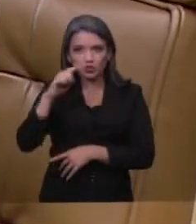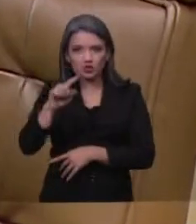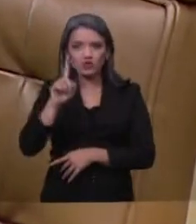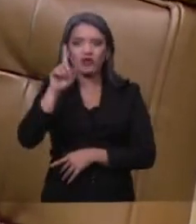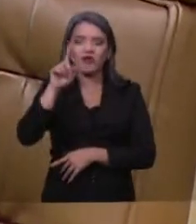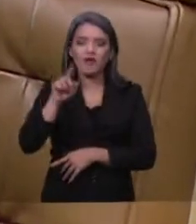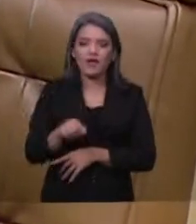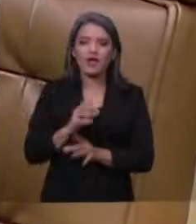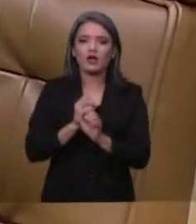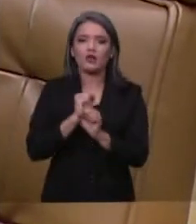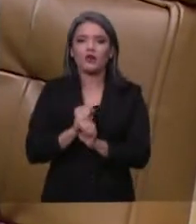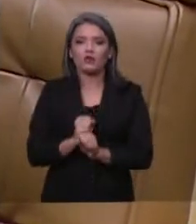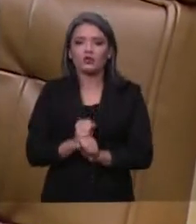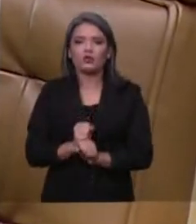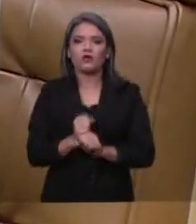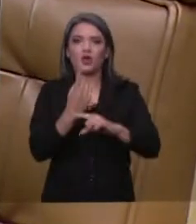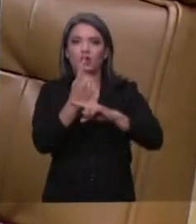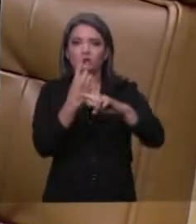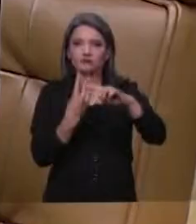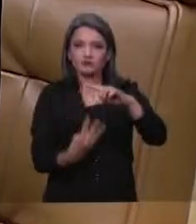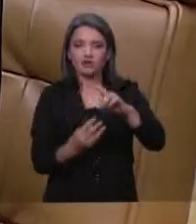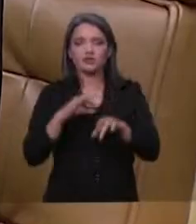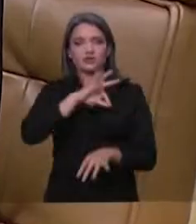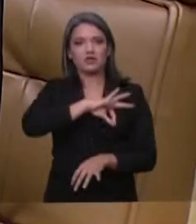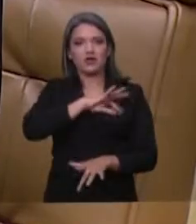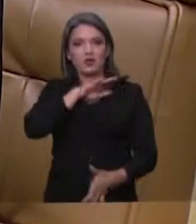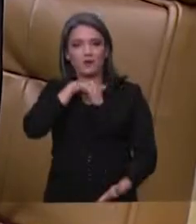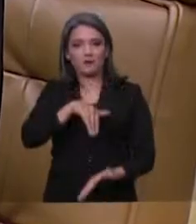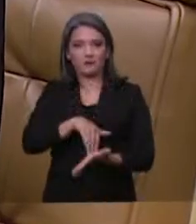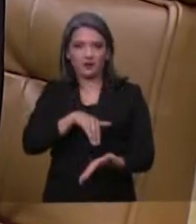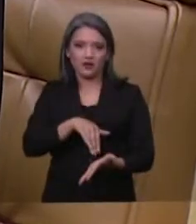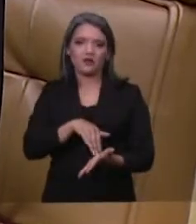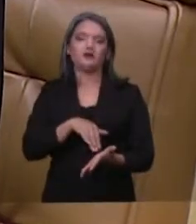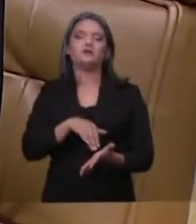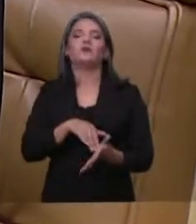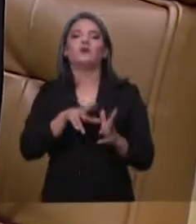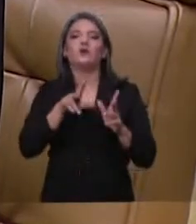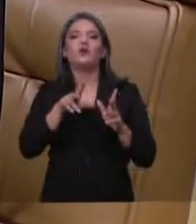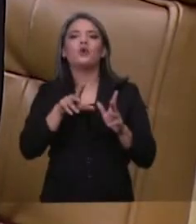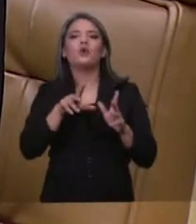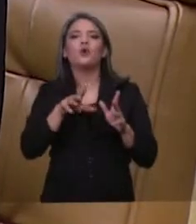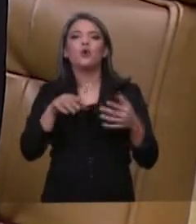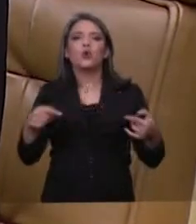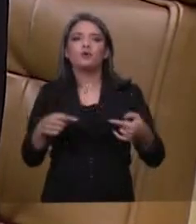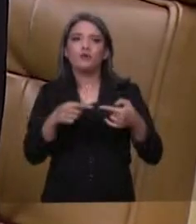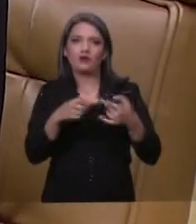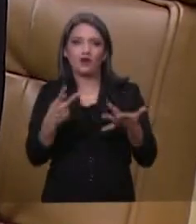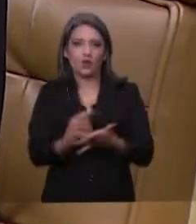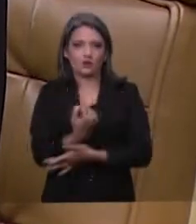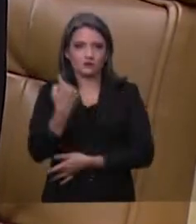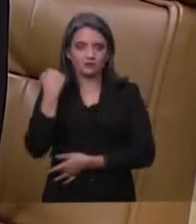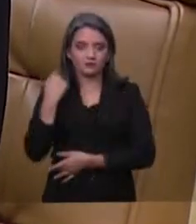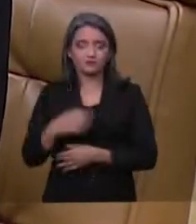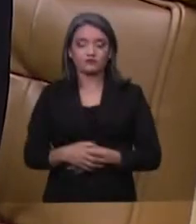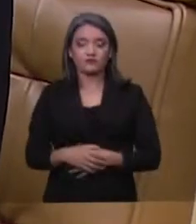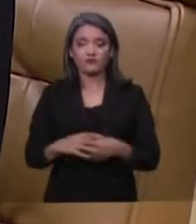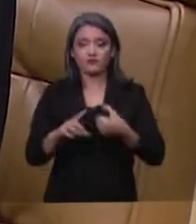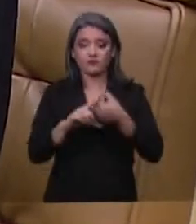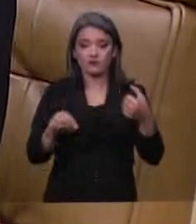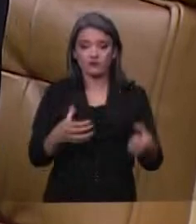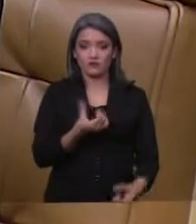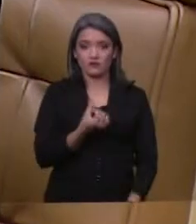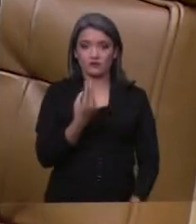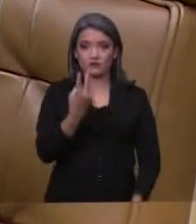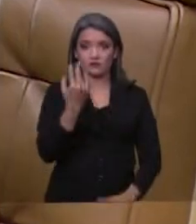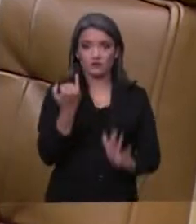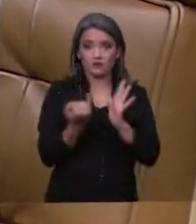de 1/3 do salário mínimo vigente à época do fato, devidamente corrigido. Em relação ao artigo 62,